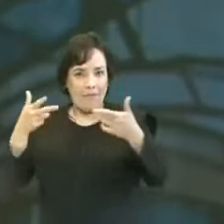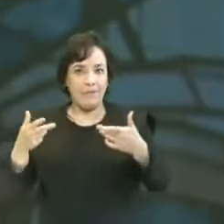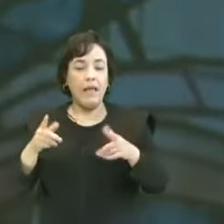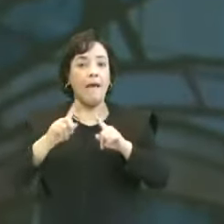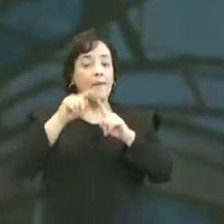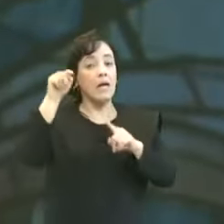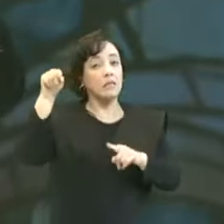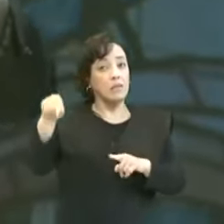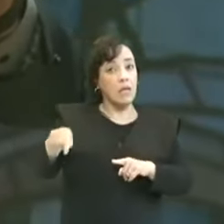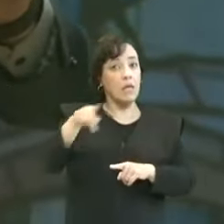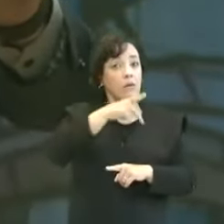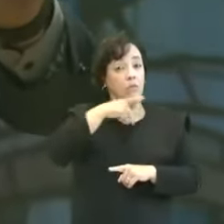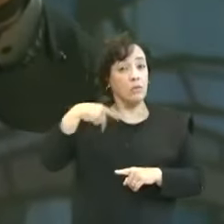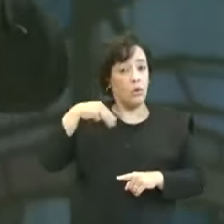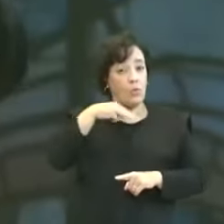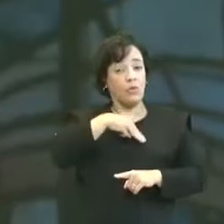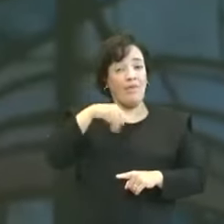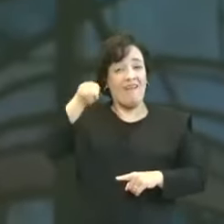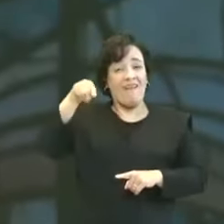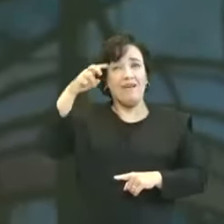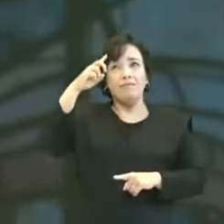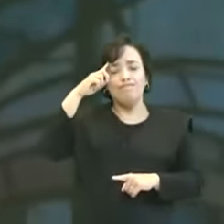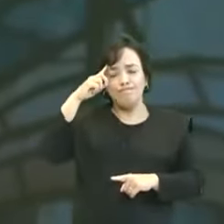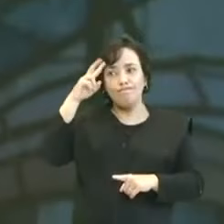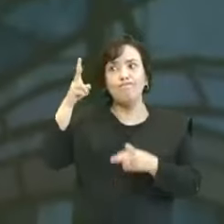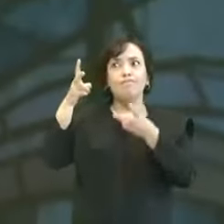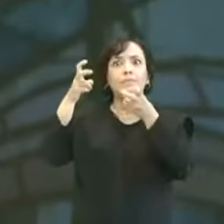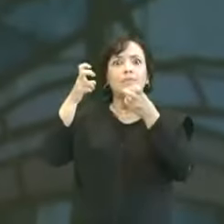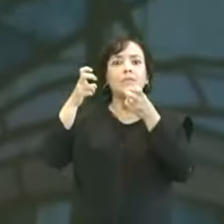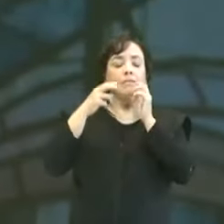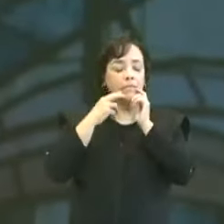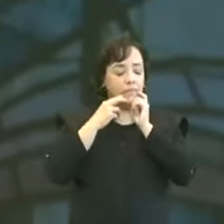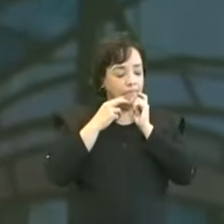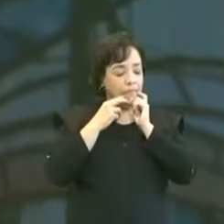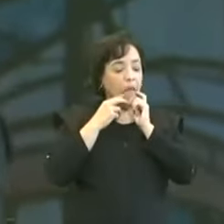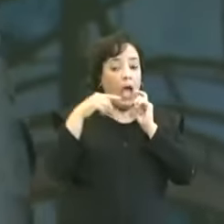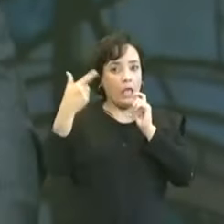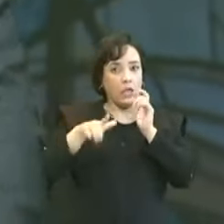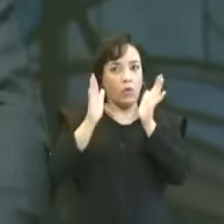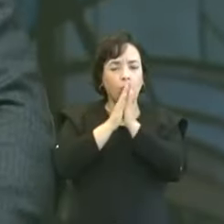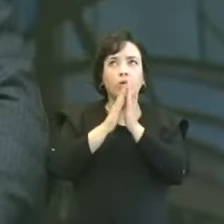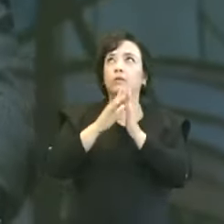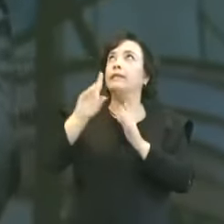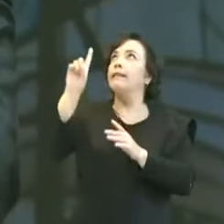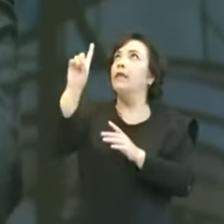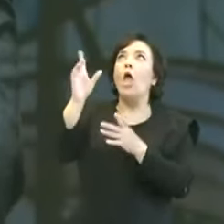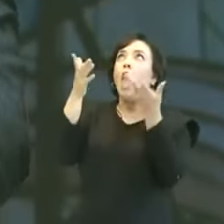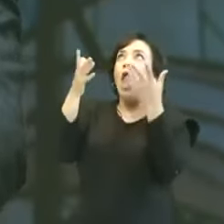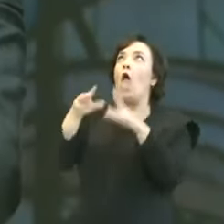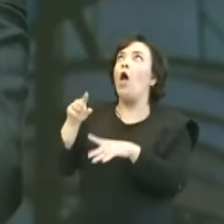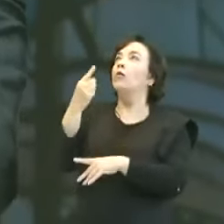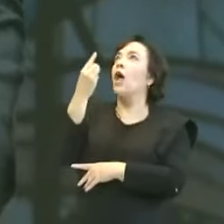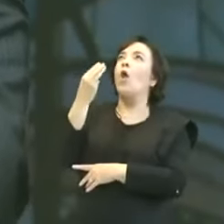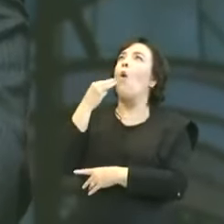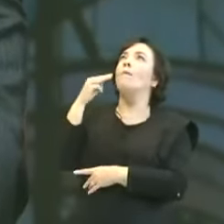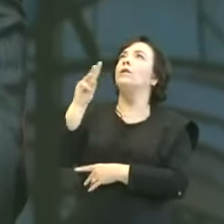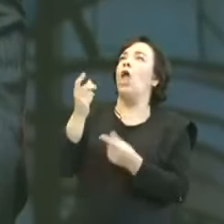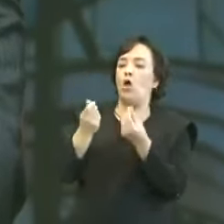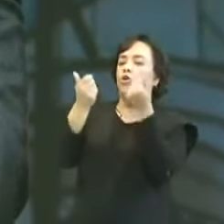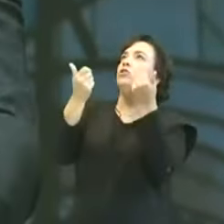percebeu. Ele ora de novo e fala, Senhor, eu não quero $1 milhão, eu quero 1 milhão de